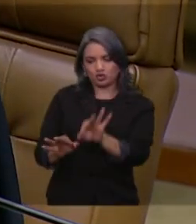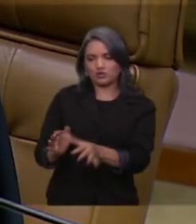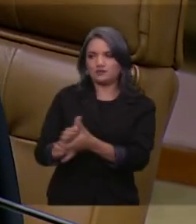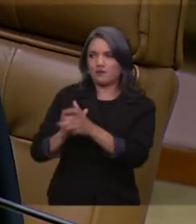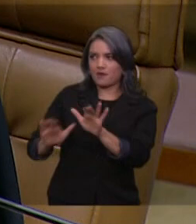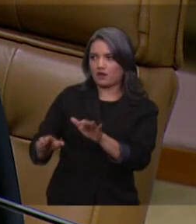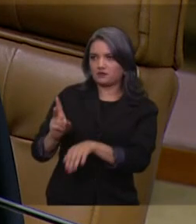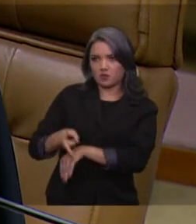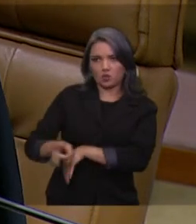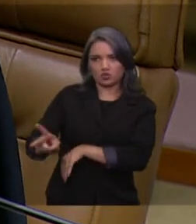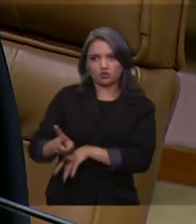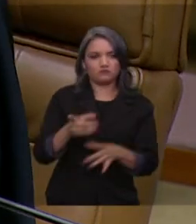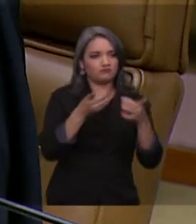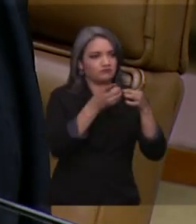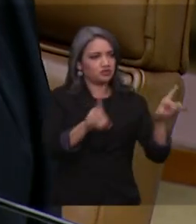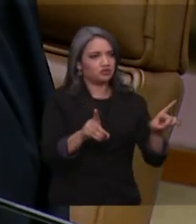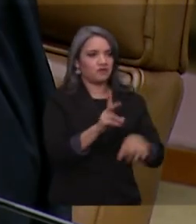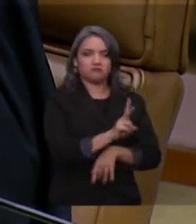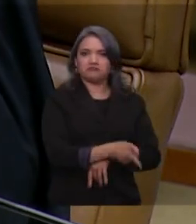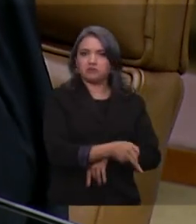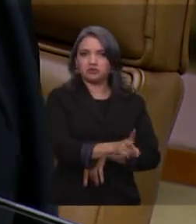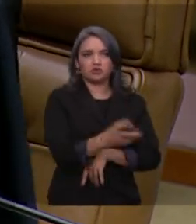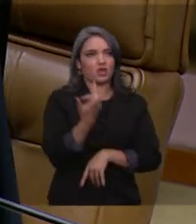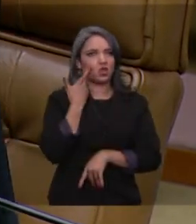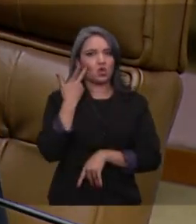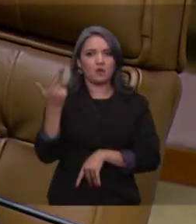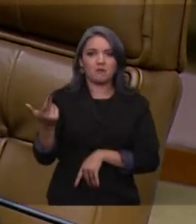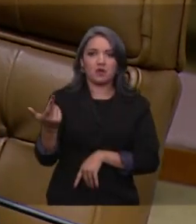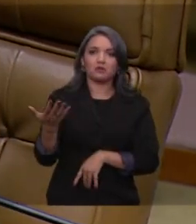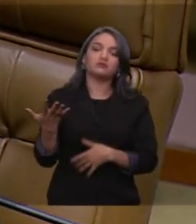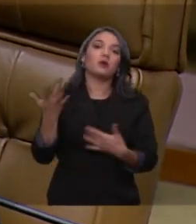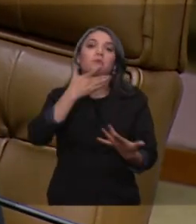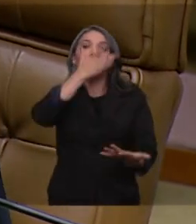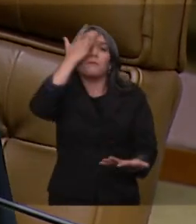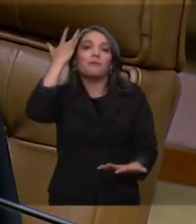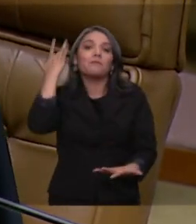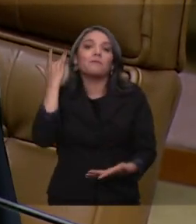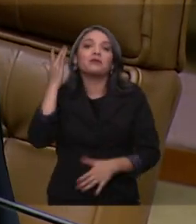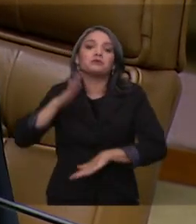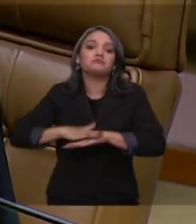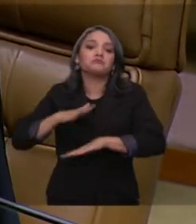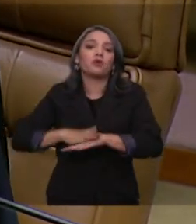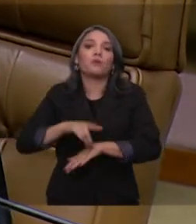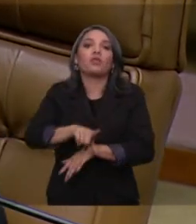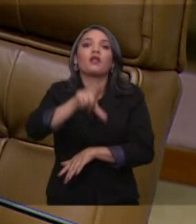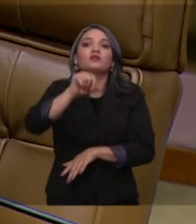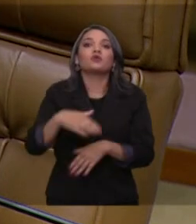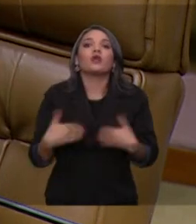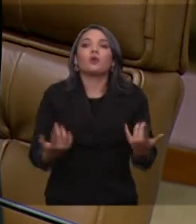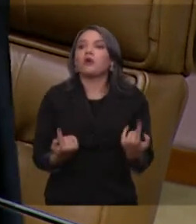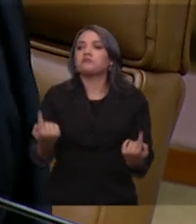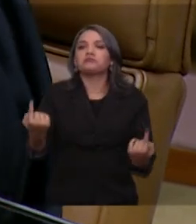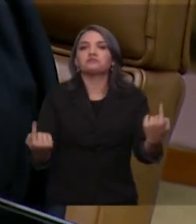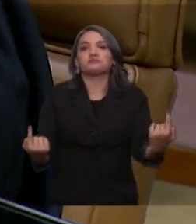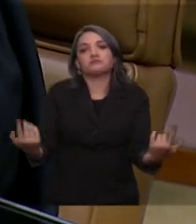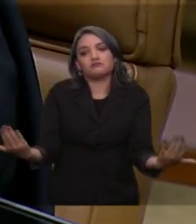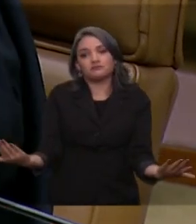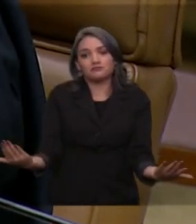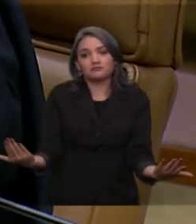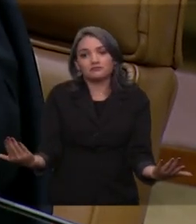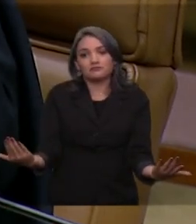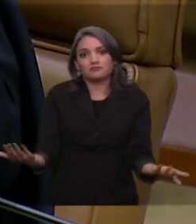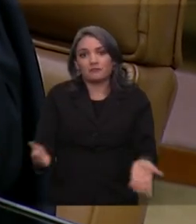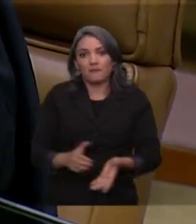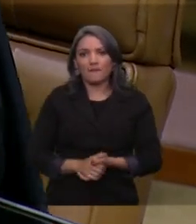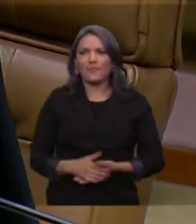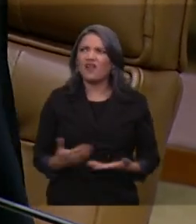continua existindo divórcio, e quem quiser vai optar pela separação judicial ou pelo divórcio. Ah, mas por que alguém